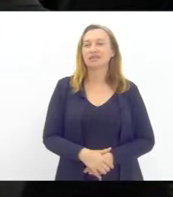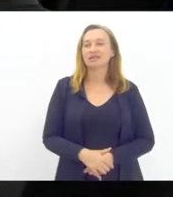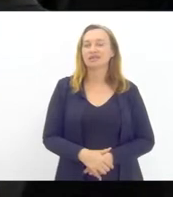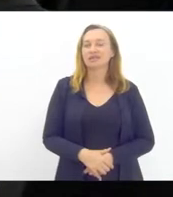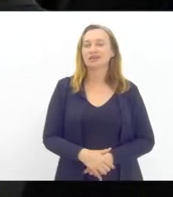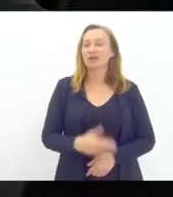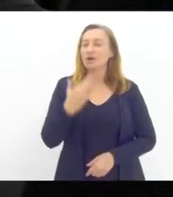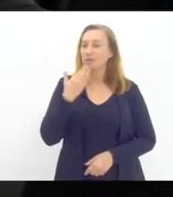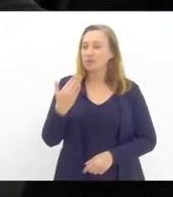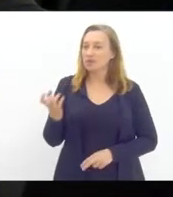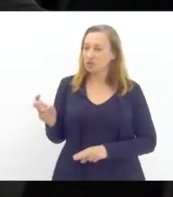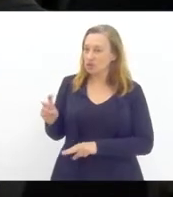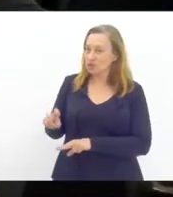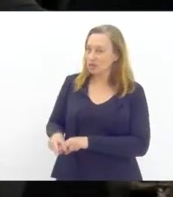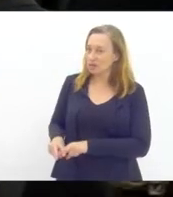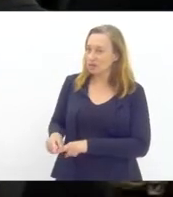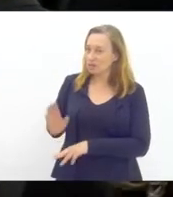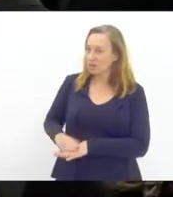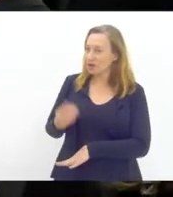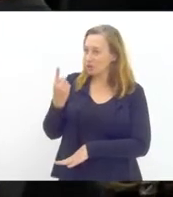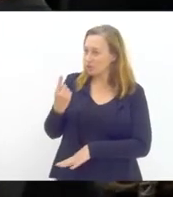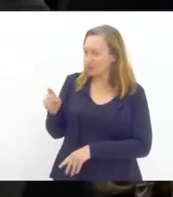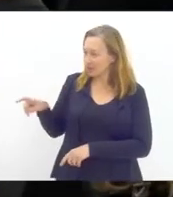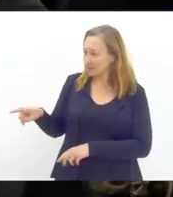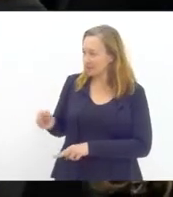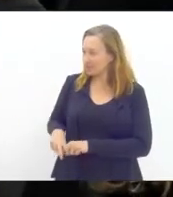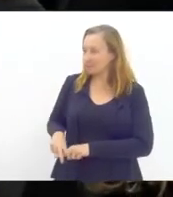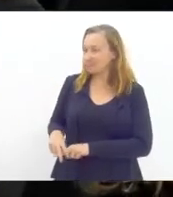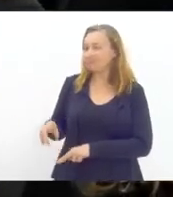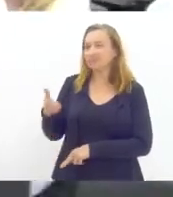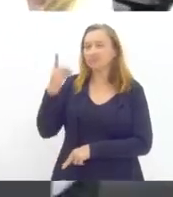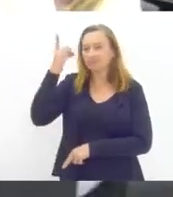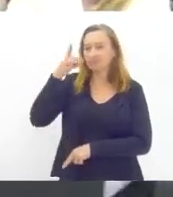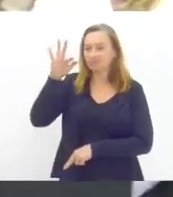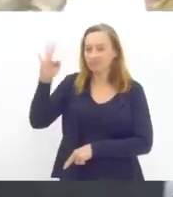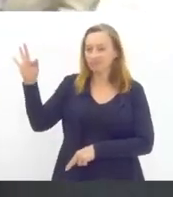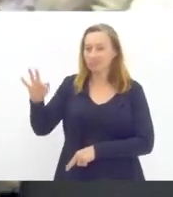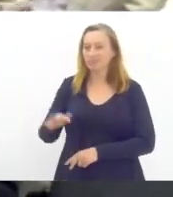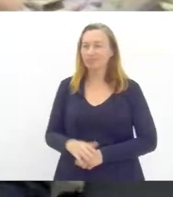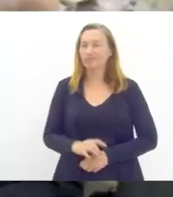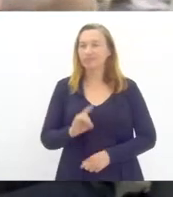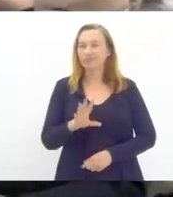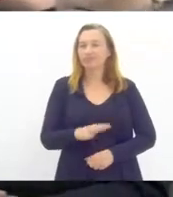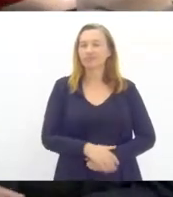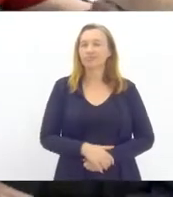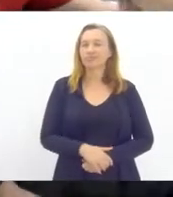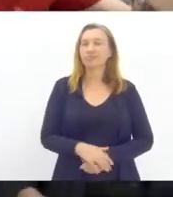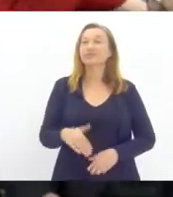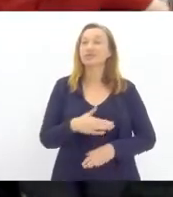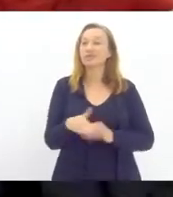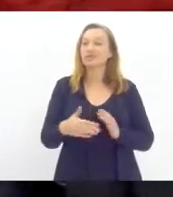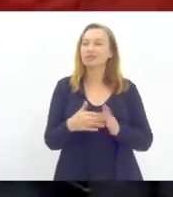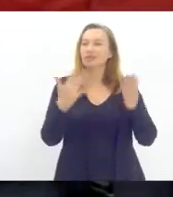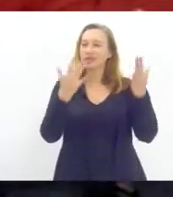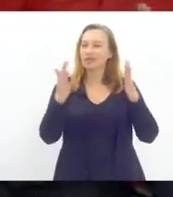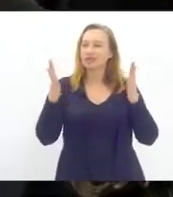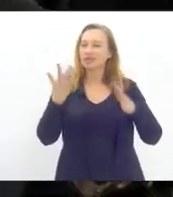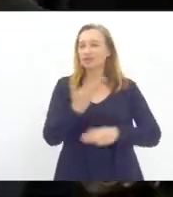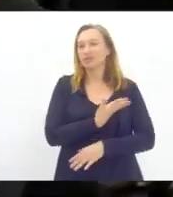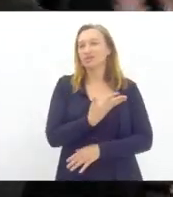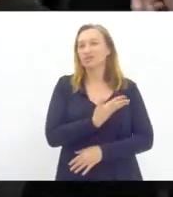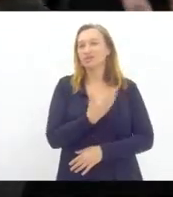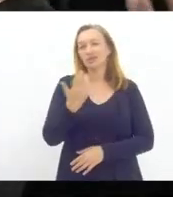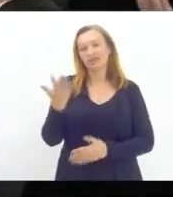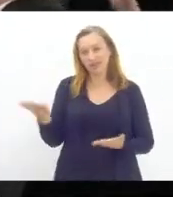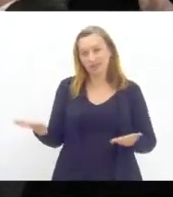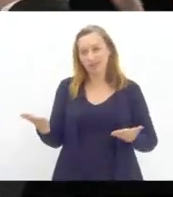pediu cerimonial para colocar uma cadeira para o deputado federal Chico Alencar só então vamos todos aplaudir os amigos de bap